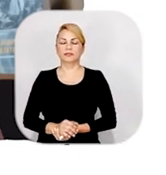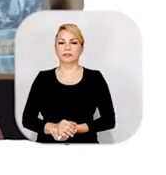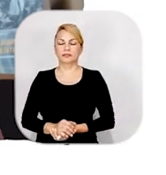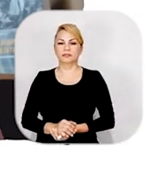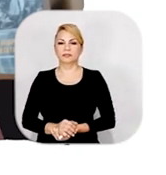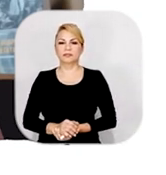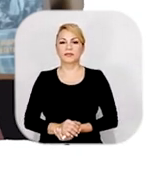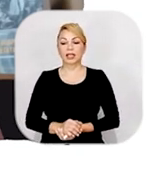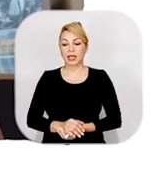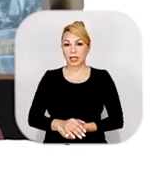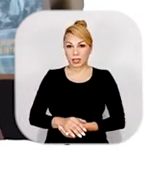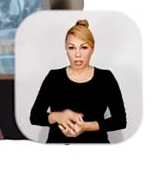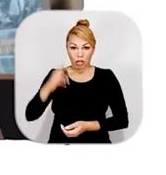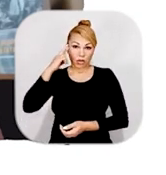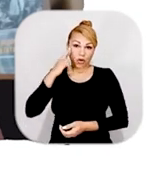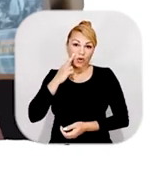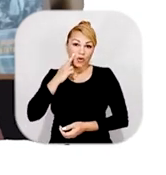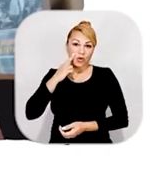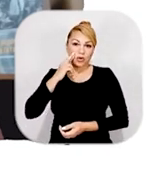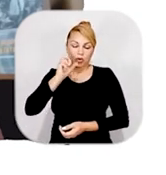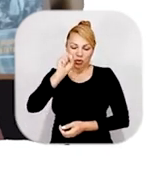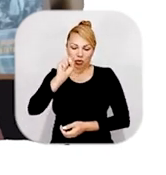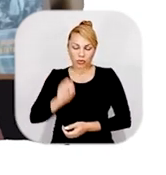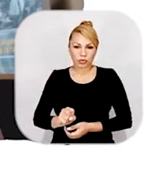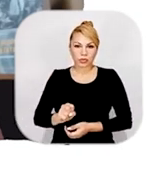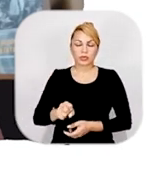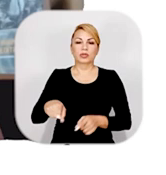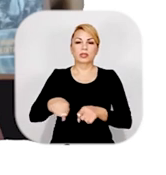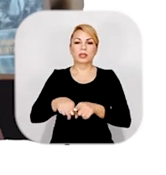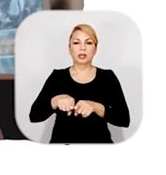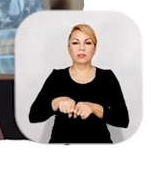de Rondônia, Vale do Guaporé,